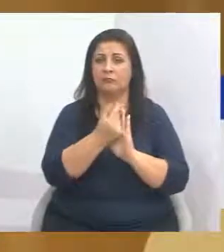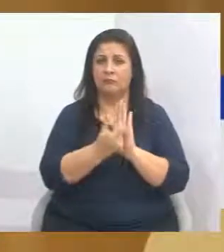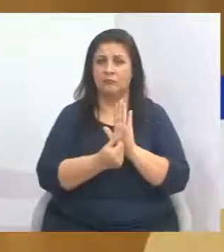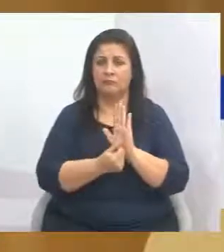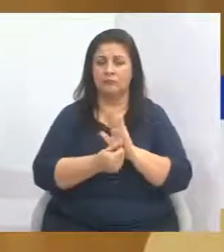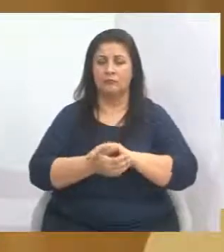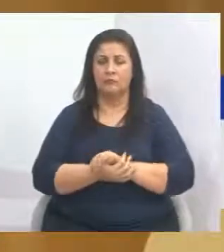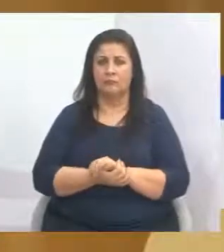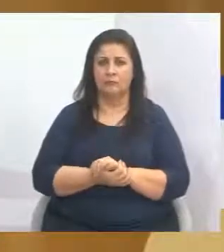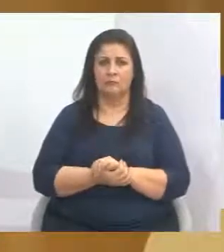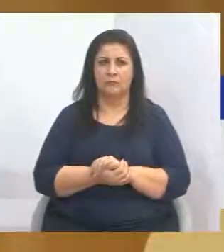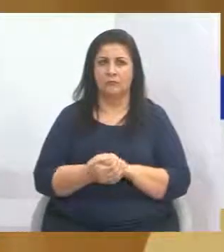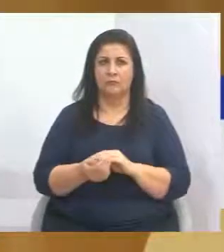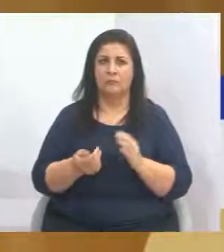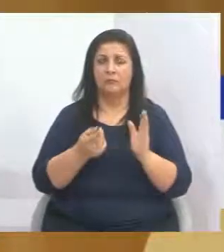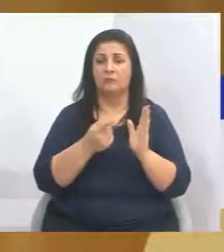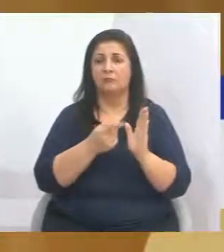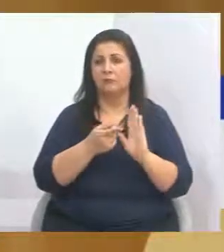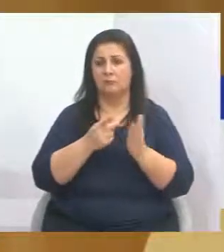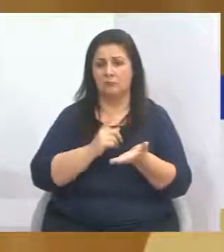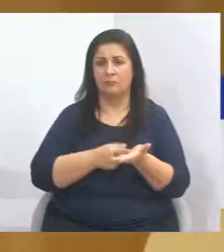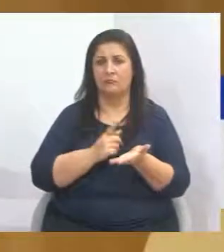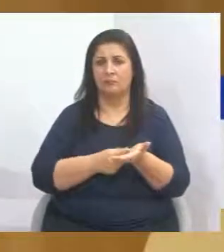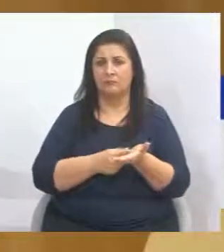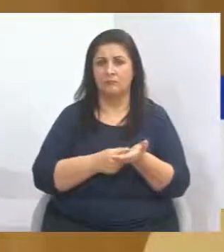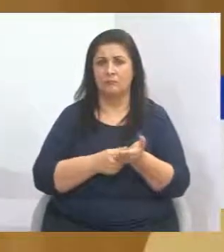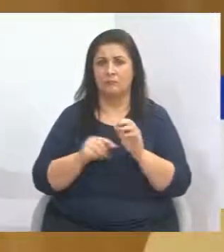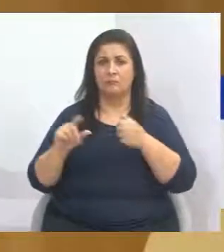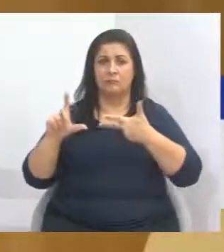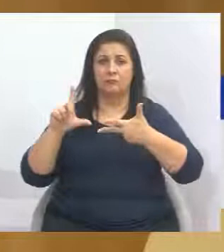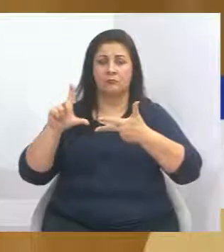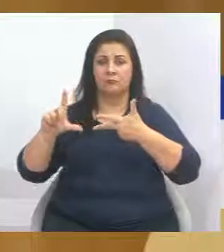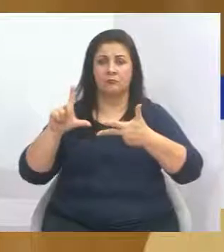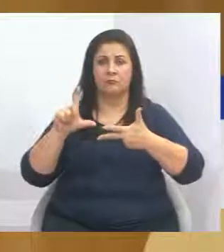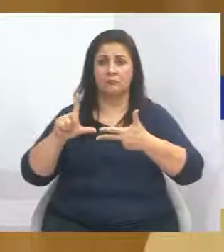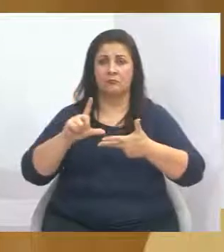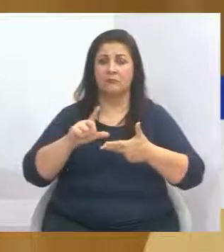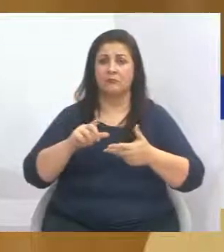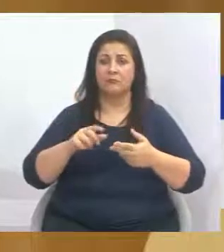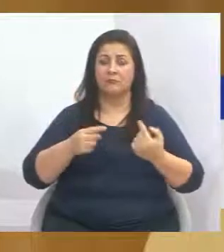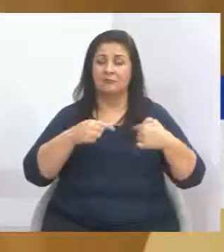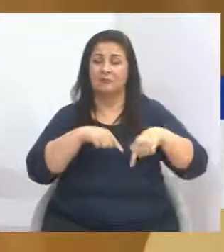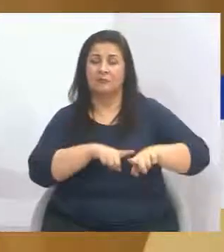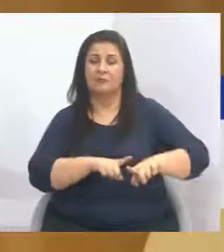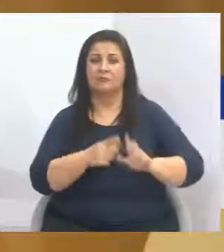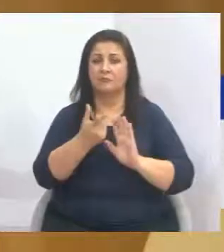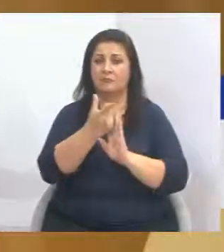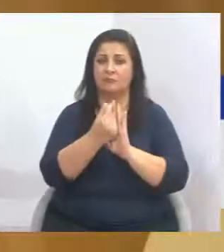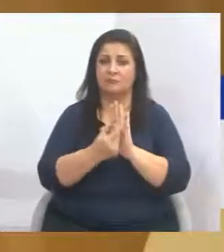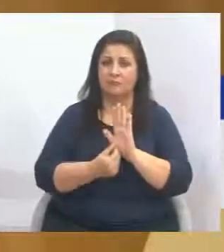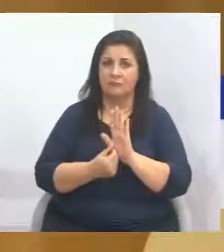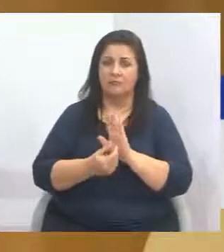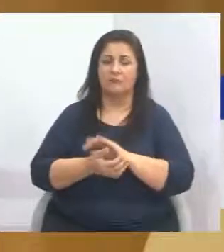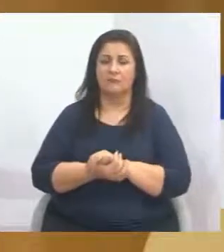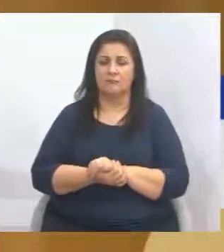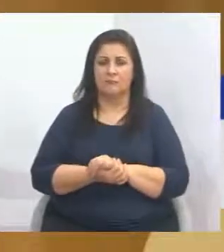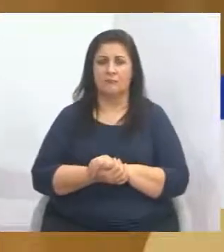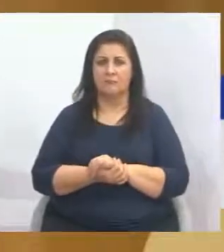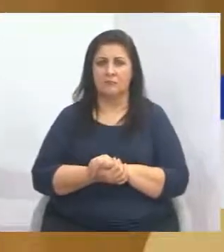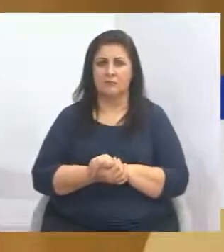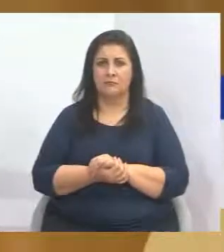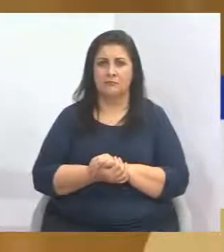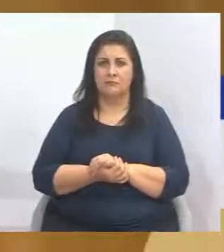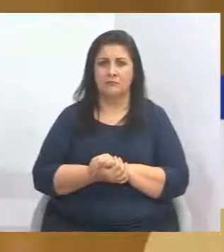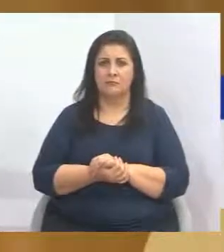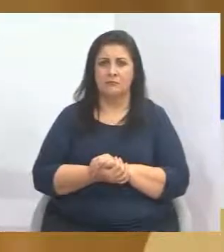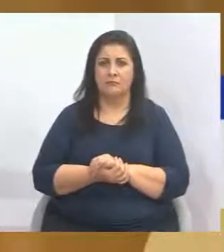instrução da proposta legislativa, com estimativa do impacto financeiro e orçamentário nos termos do artigo 113